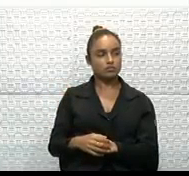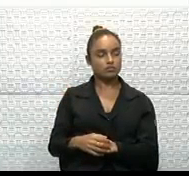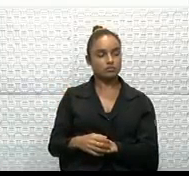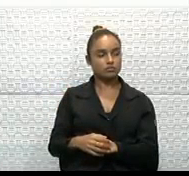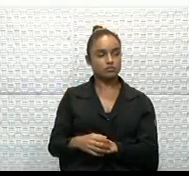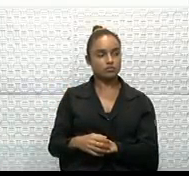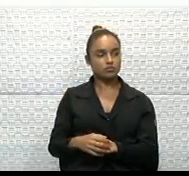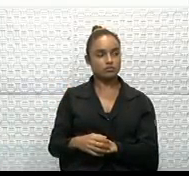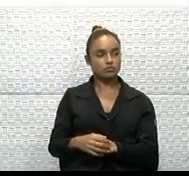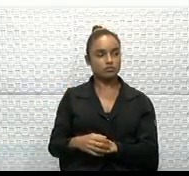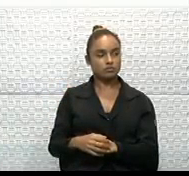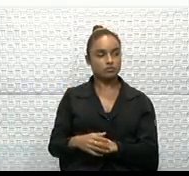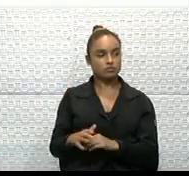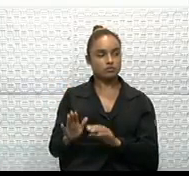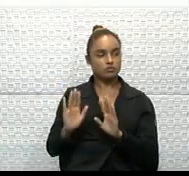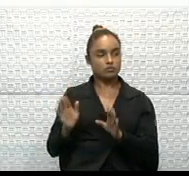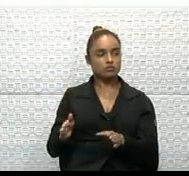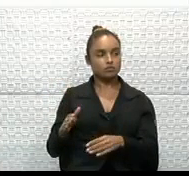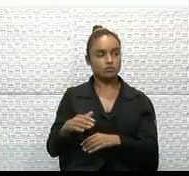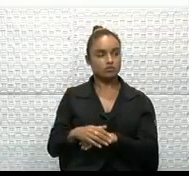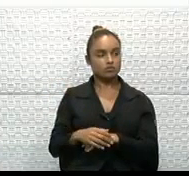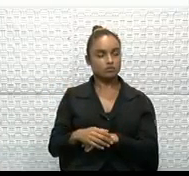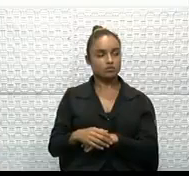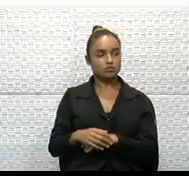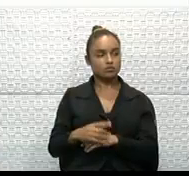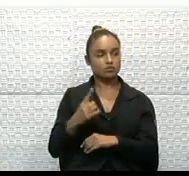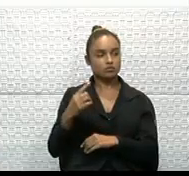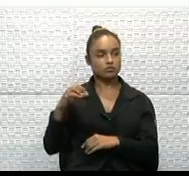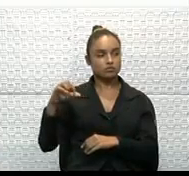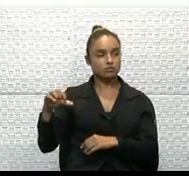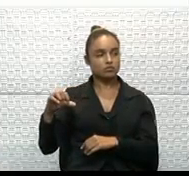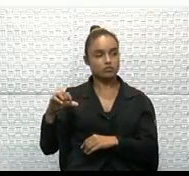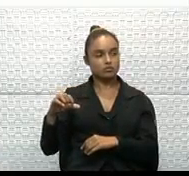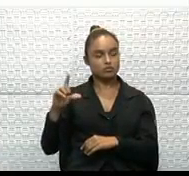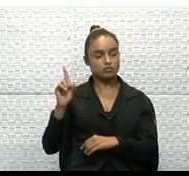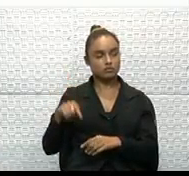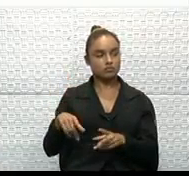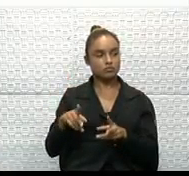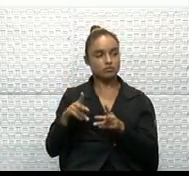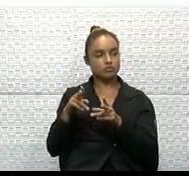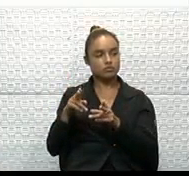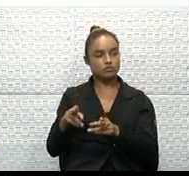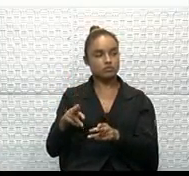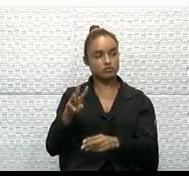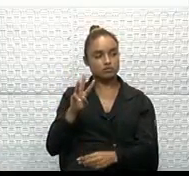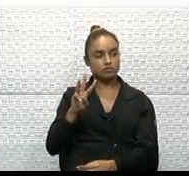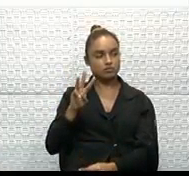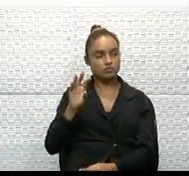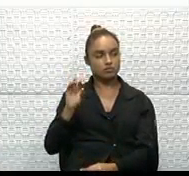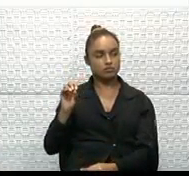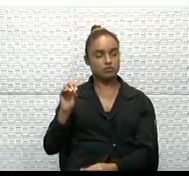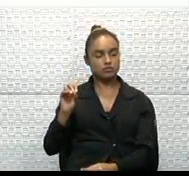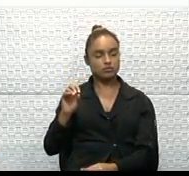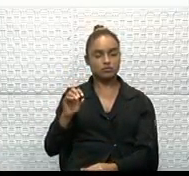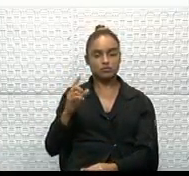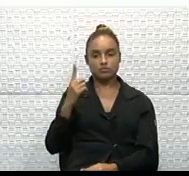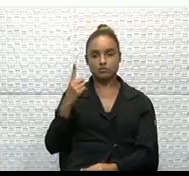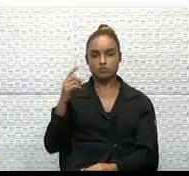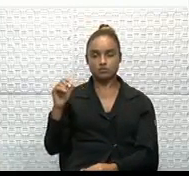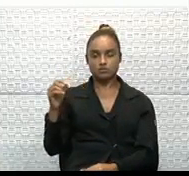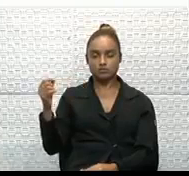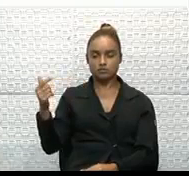Depois, continuamos. 1 mais 4 mais 9 mais 16 é igual a 30. 10 ao